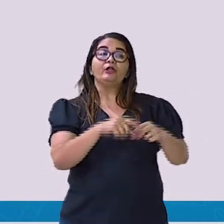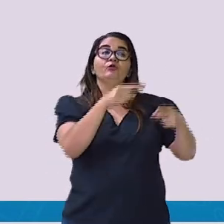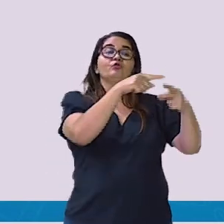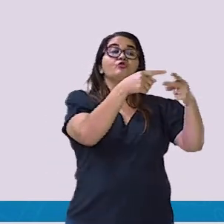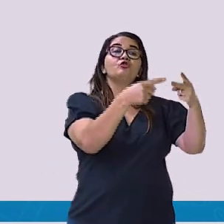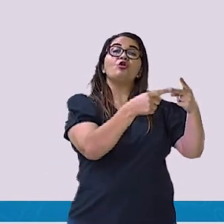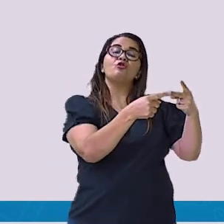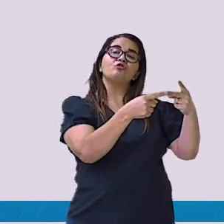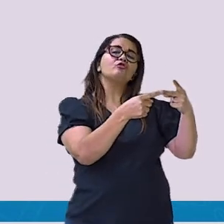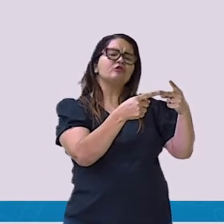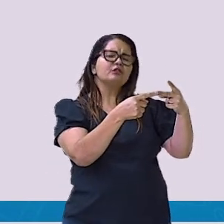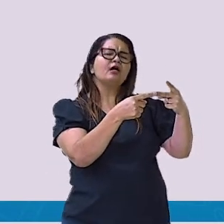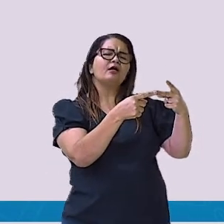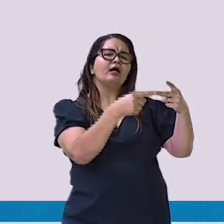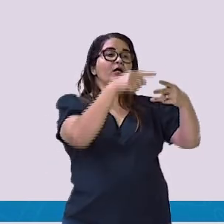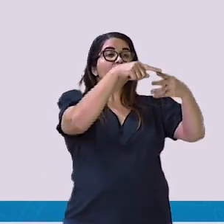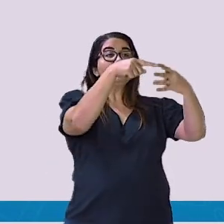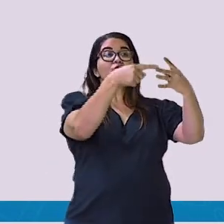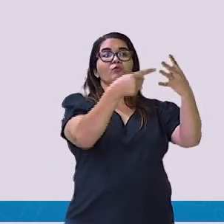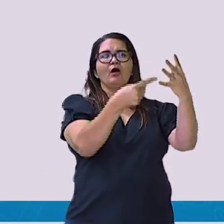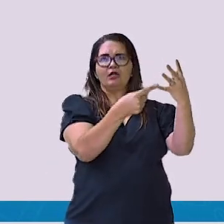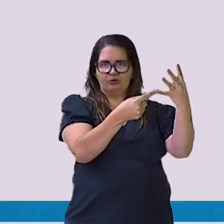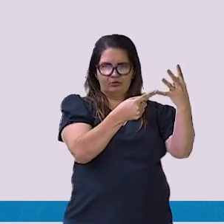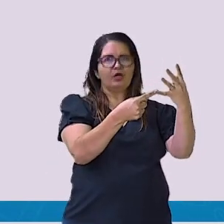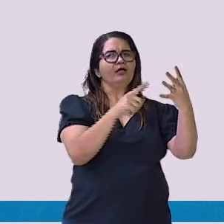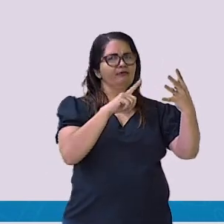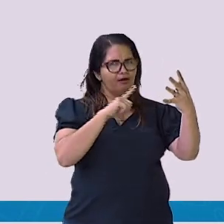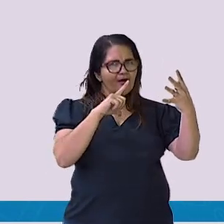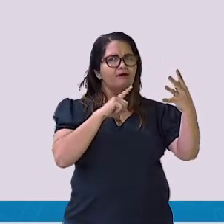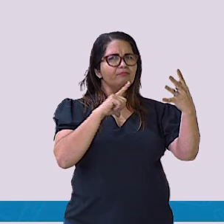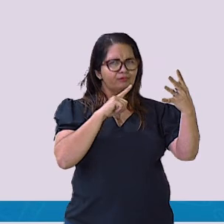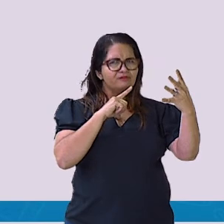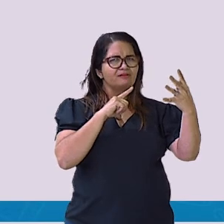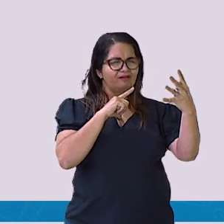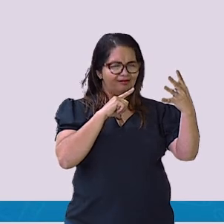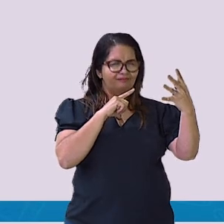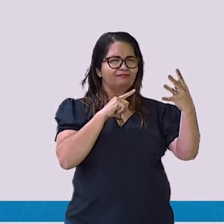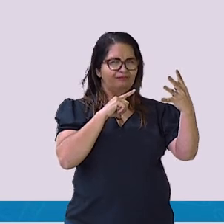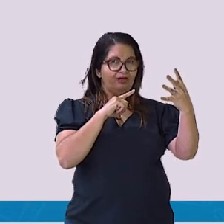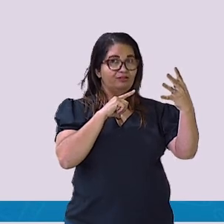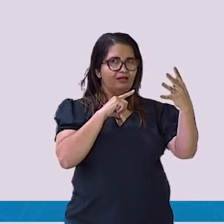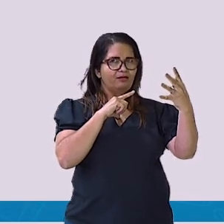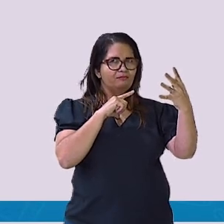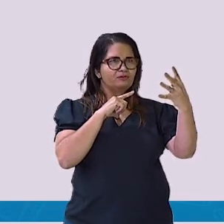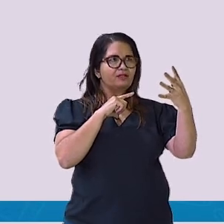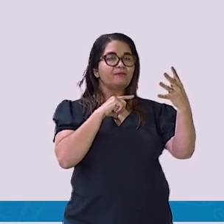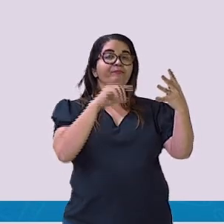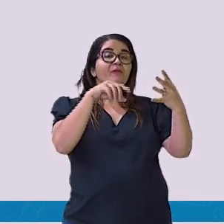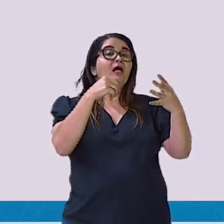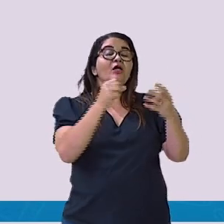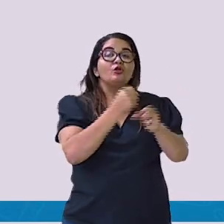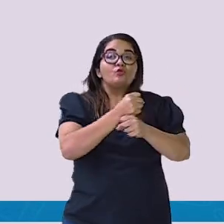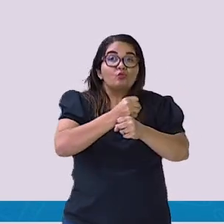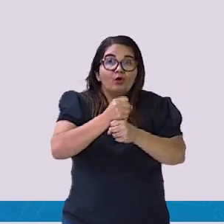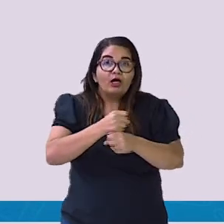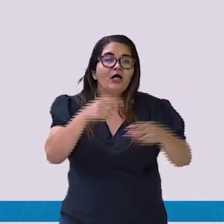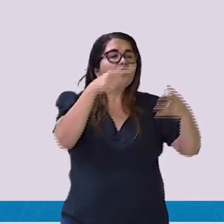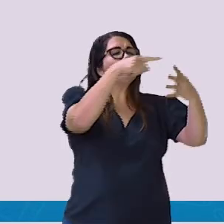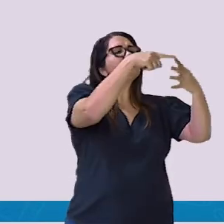temos as 4 estações do ano muito bem definidas. Mesmo no